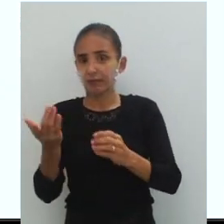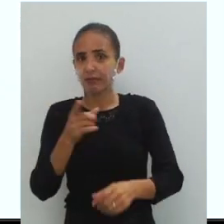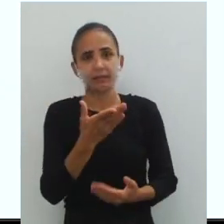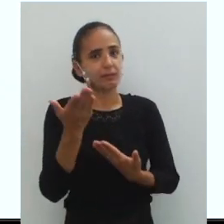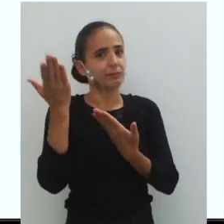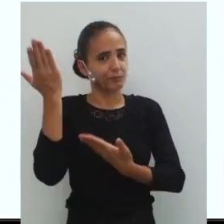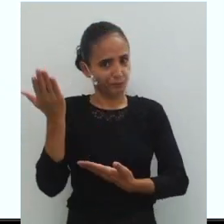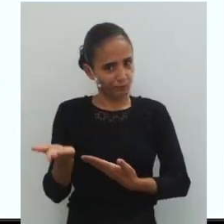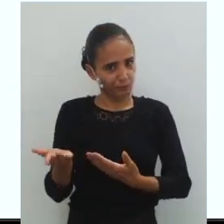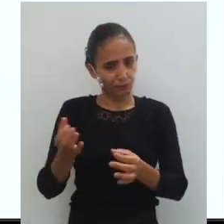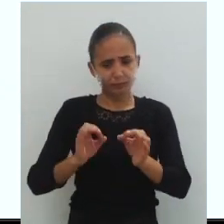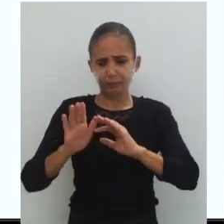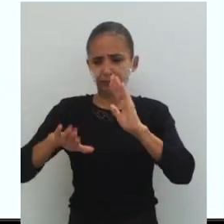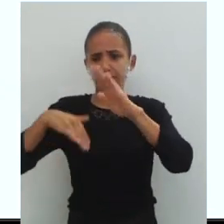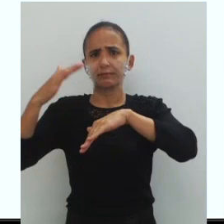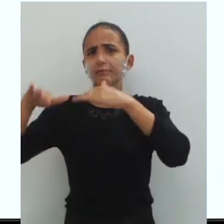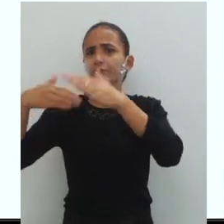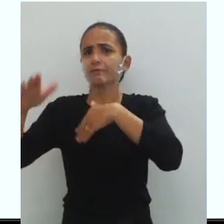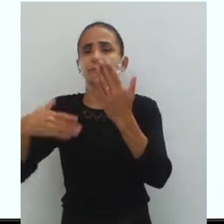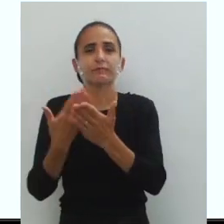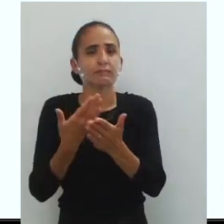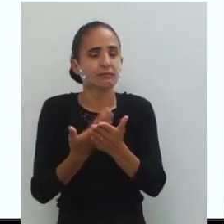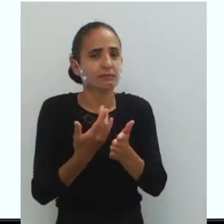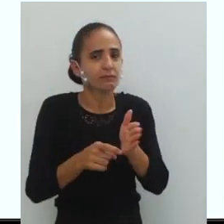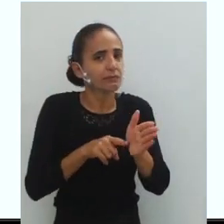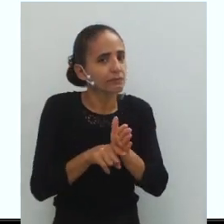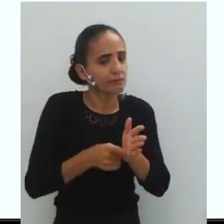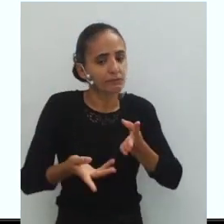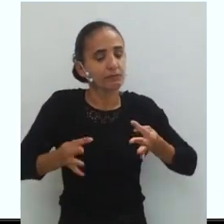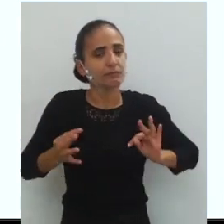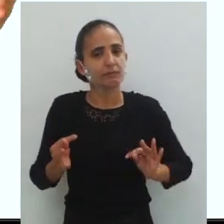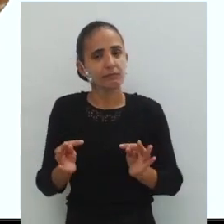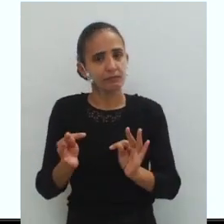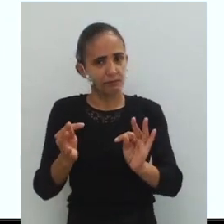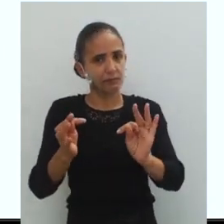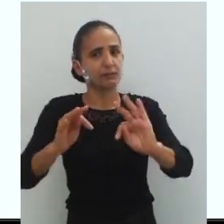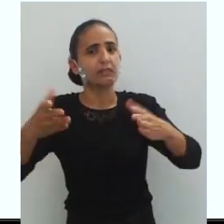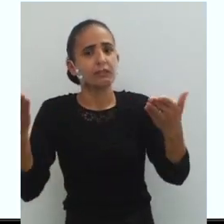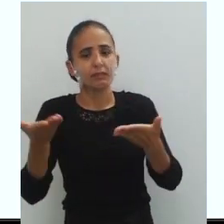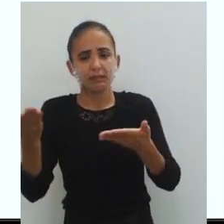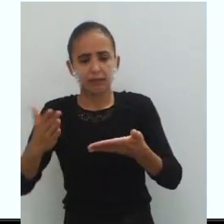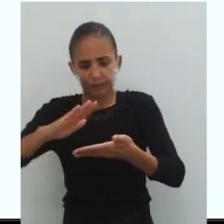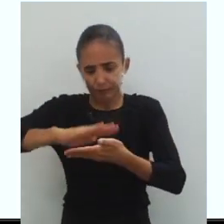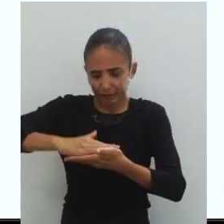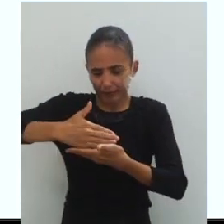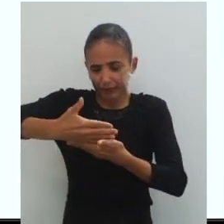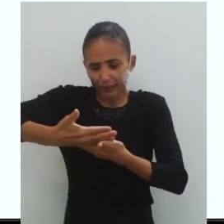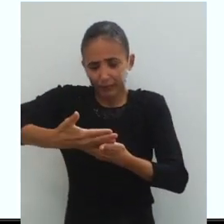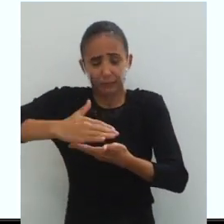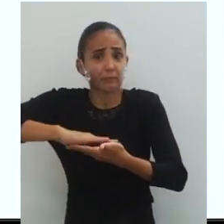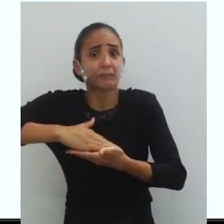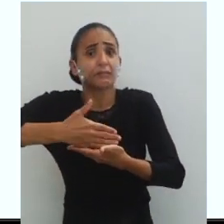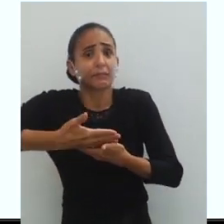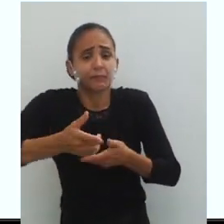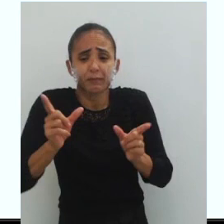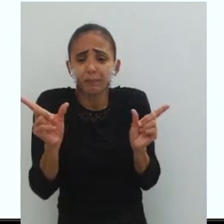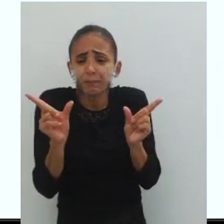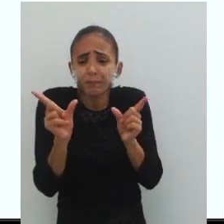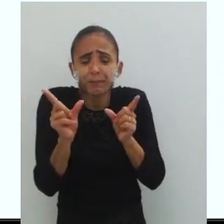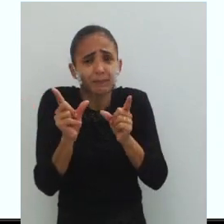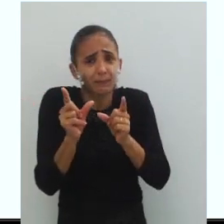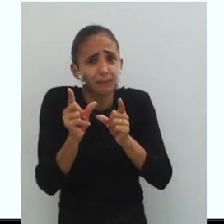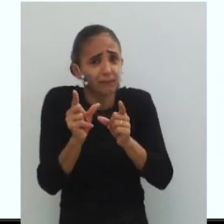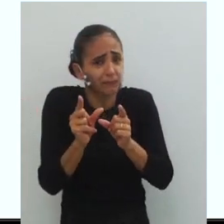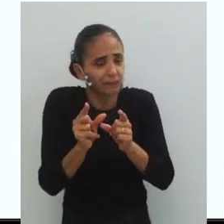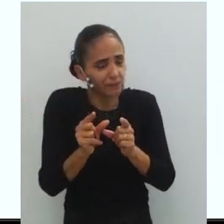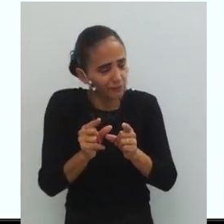a Bill Gates e a sua inovação tecnológica, os computadores eles foram diminuindo, cada